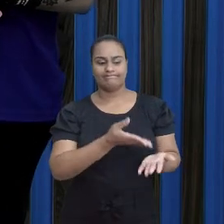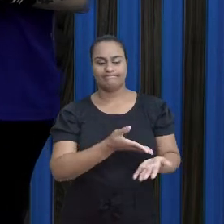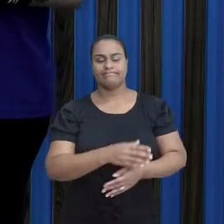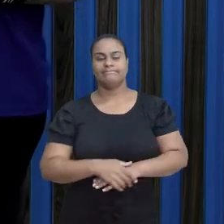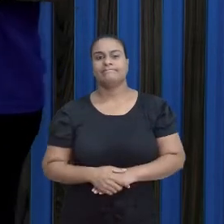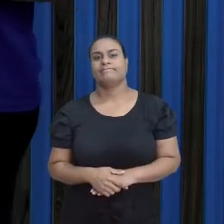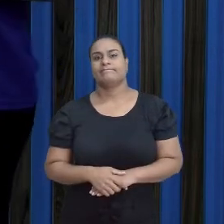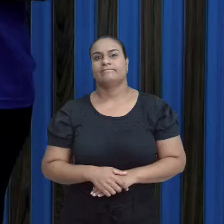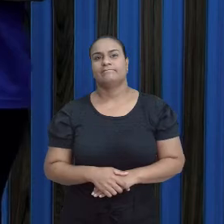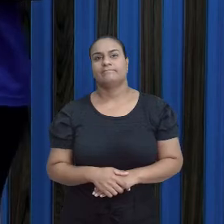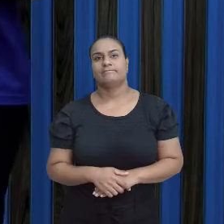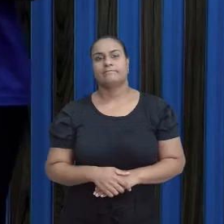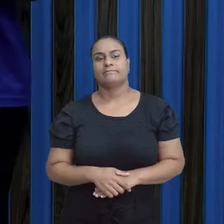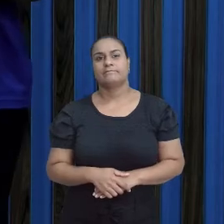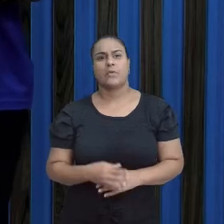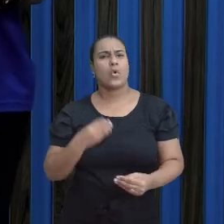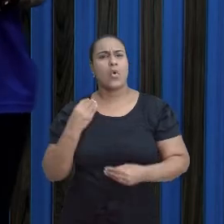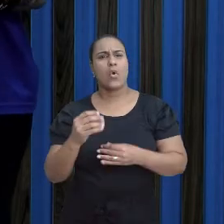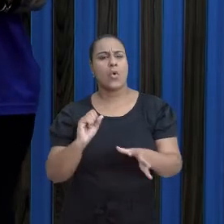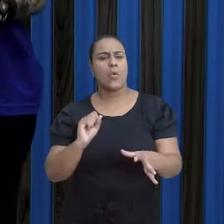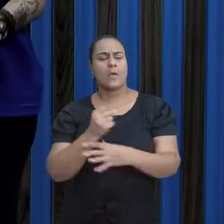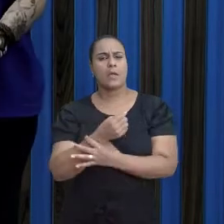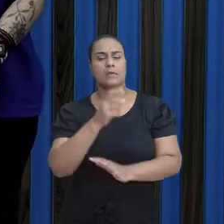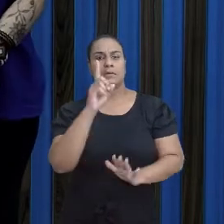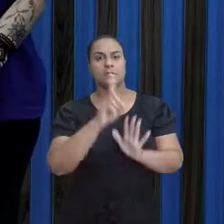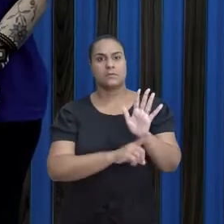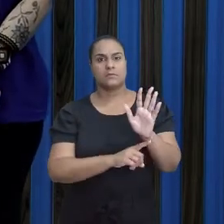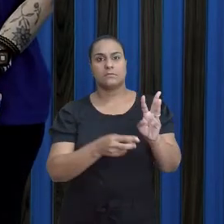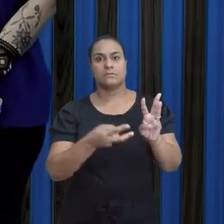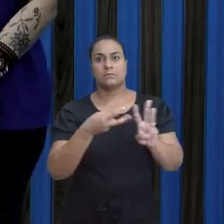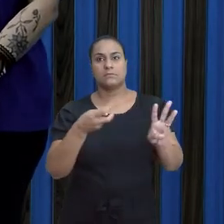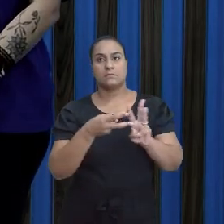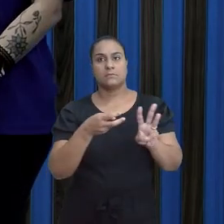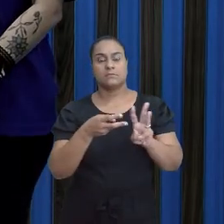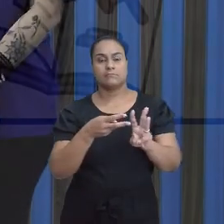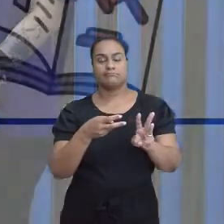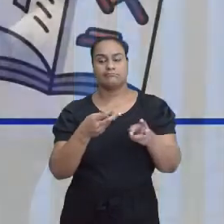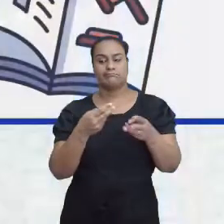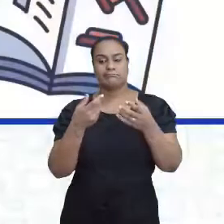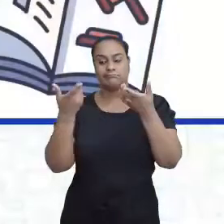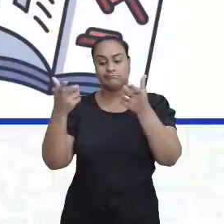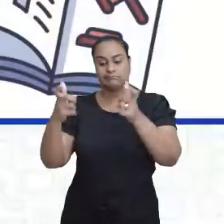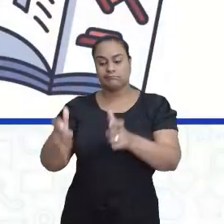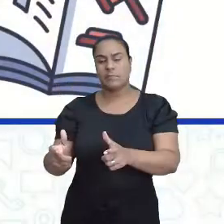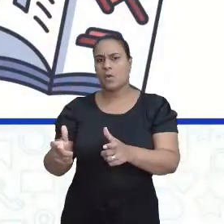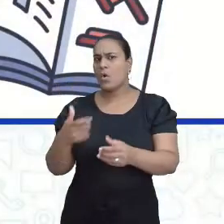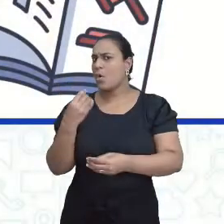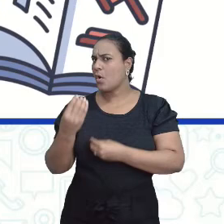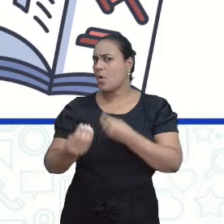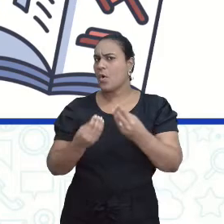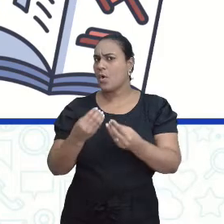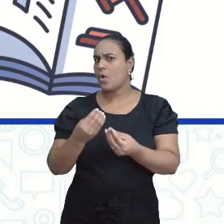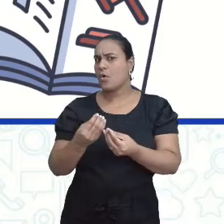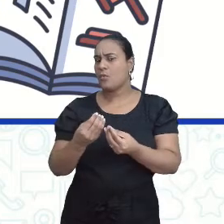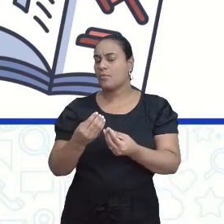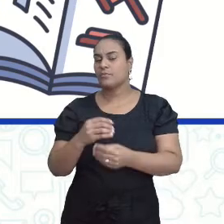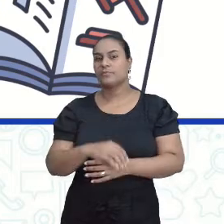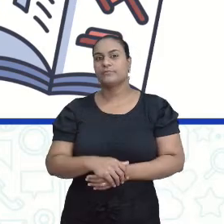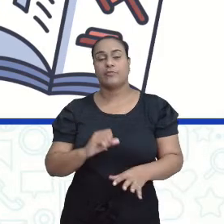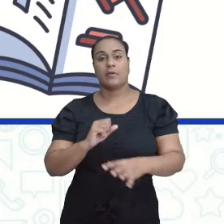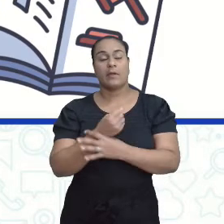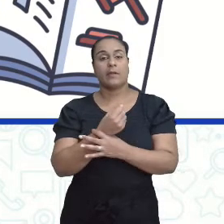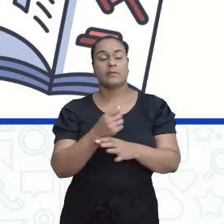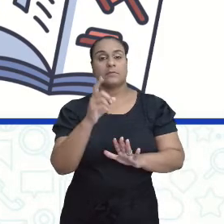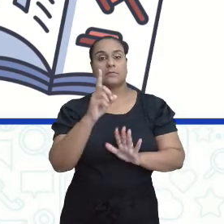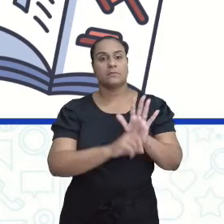ok? E como é garantido os direitos indígenas à terra, né? Como é que foi garantido esses direitos? Os